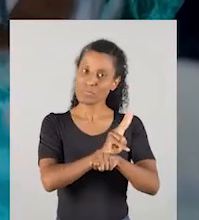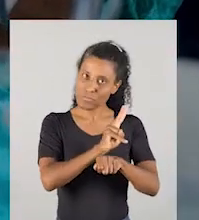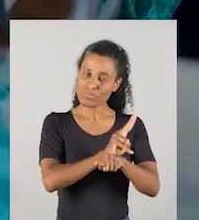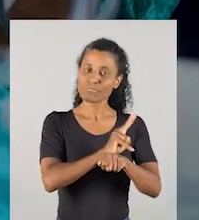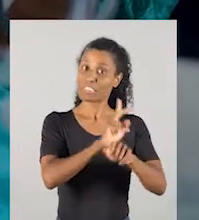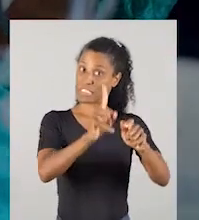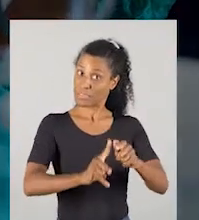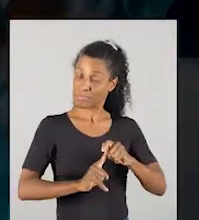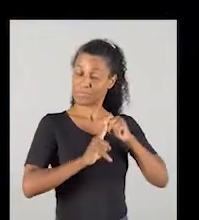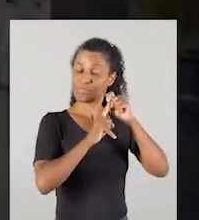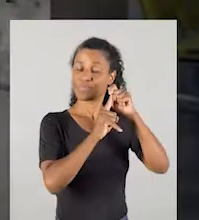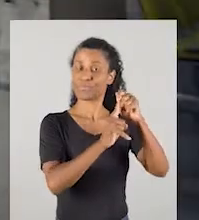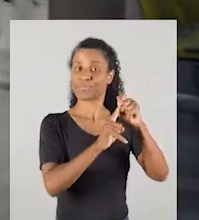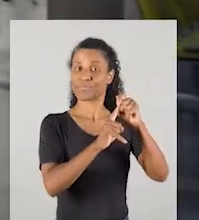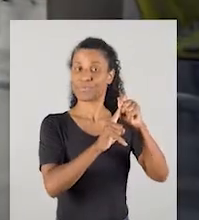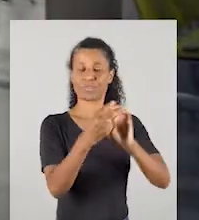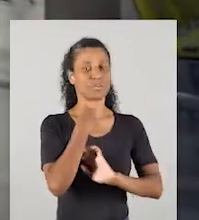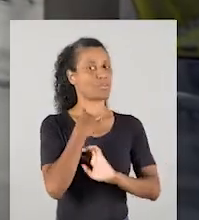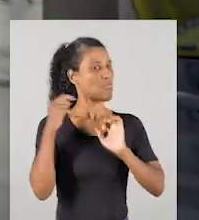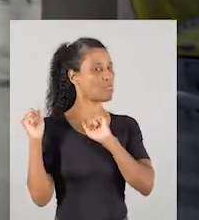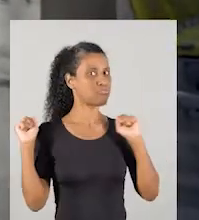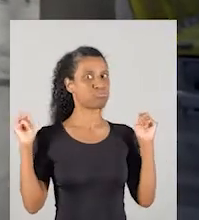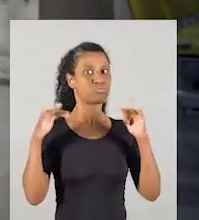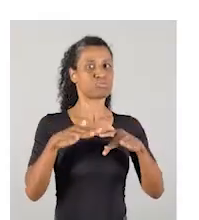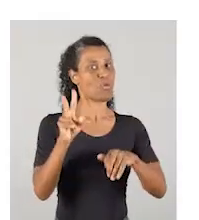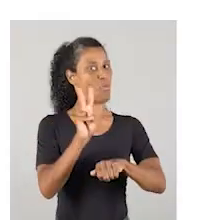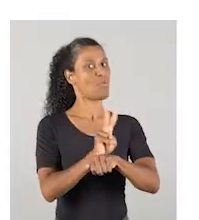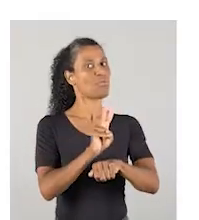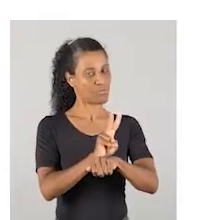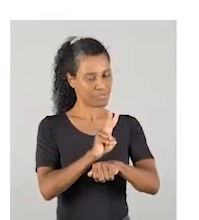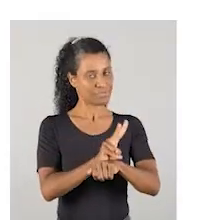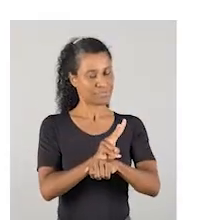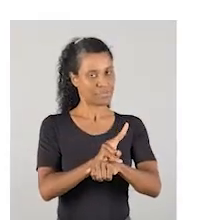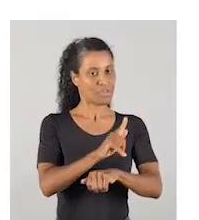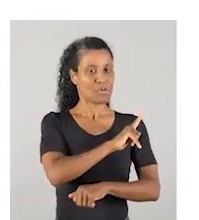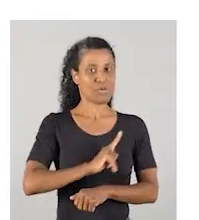os cuidados. E principalmente, não te aglomera.